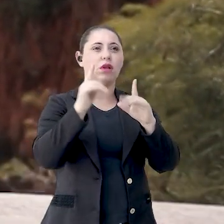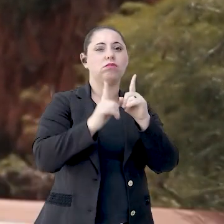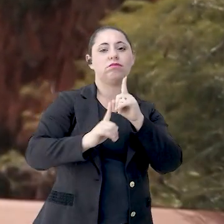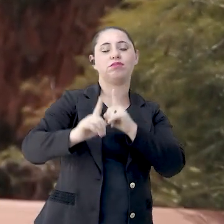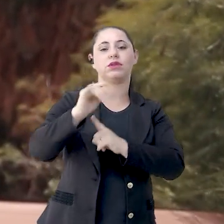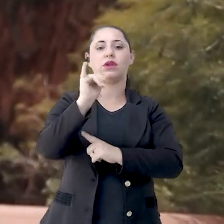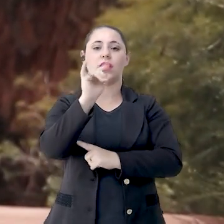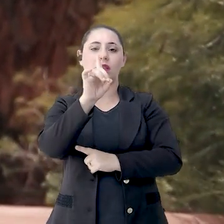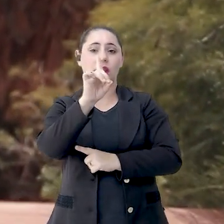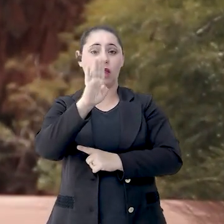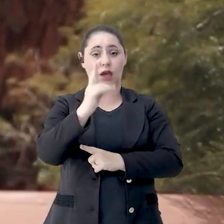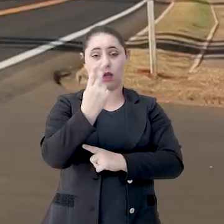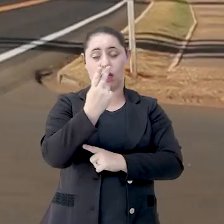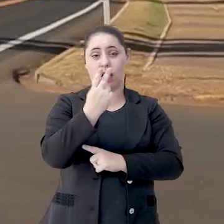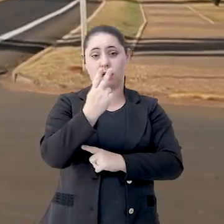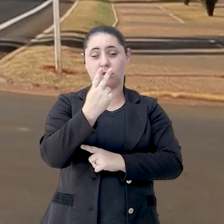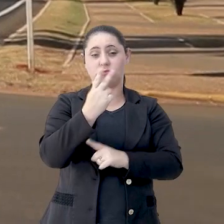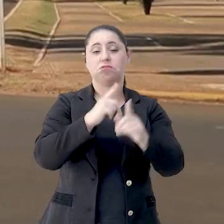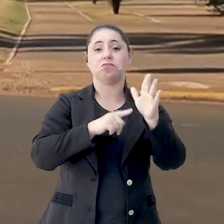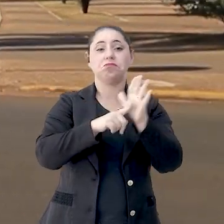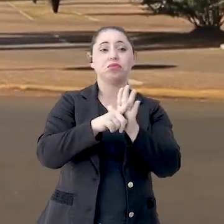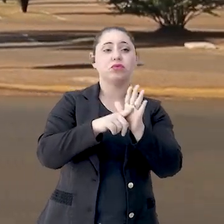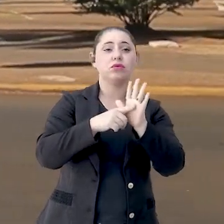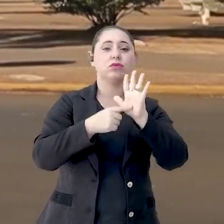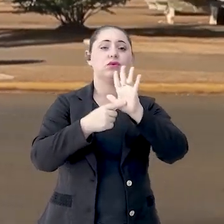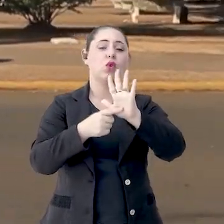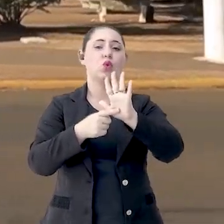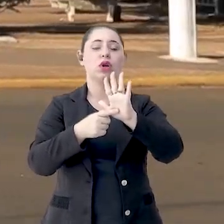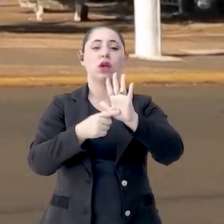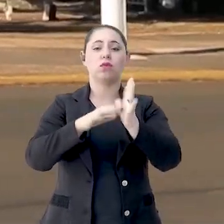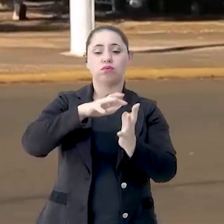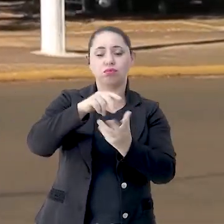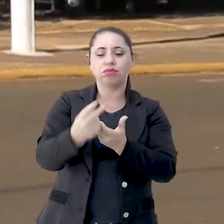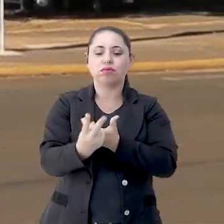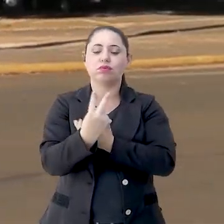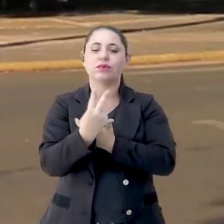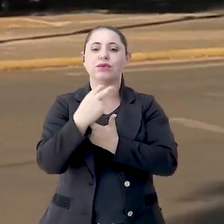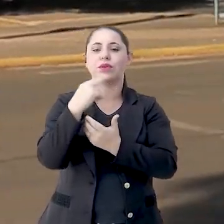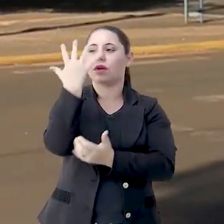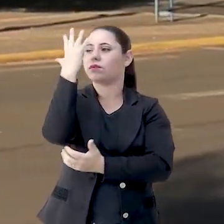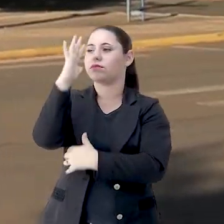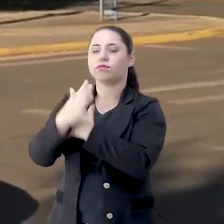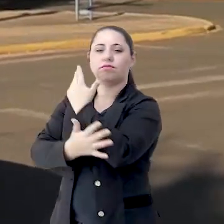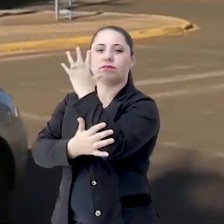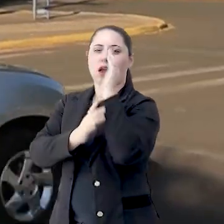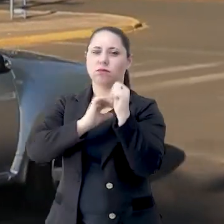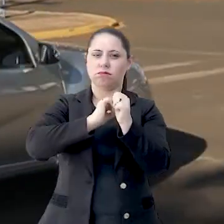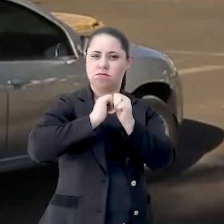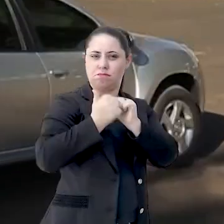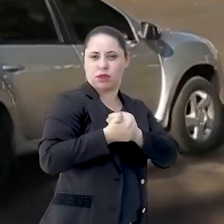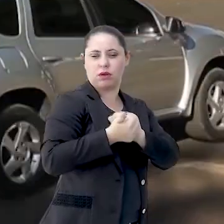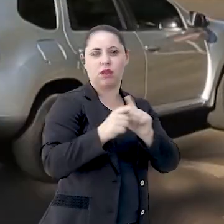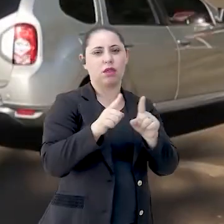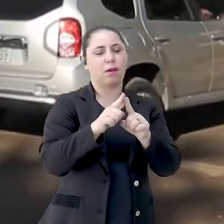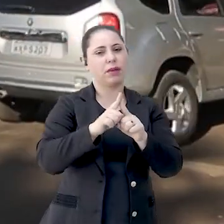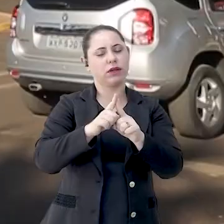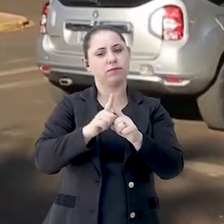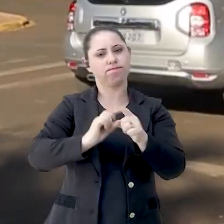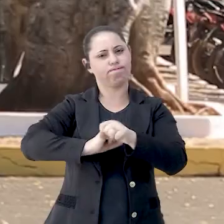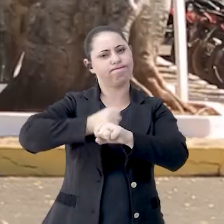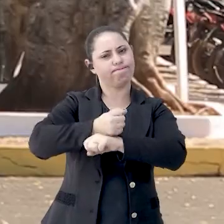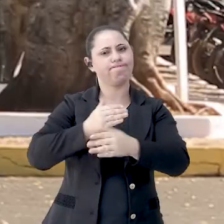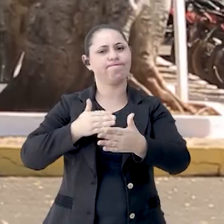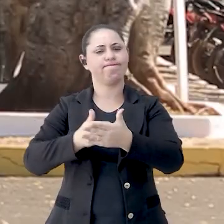sustentabilidade ambiental, competitividade e desafios da gestão pública comprovam que a cidade de